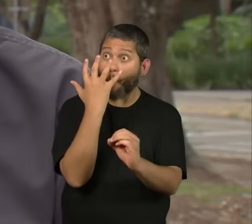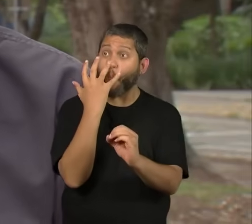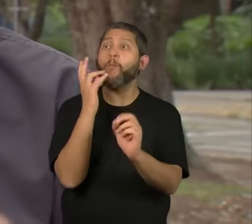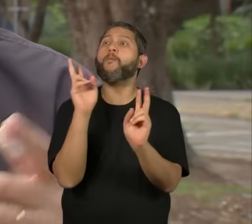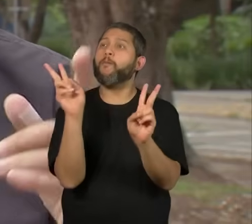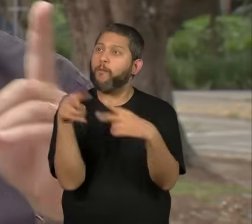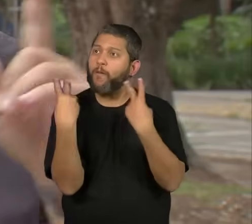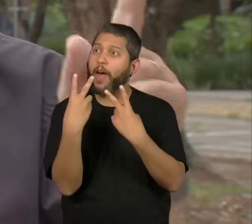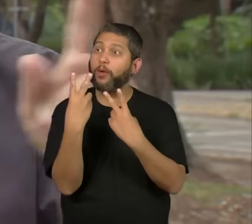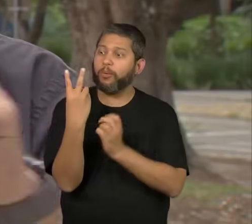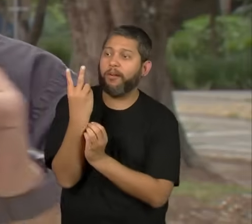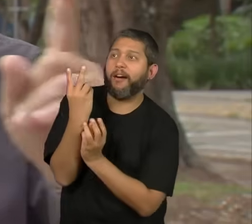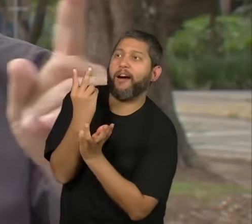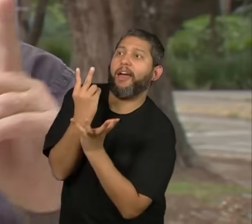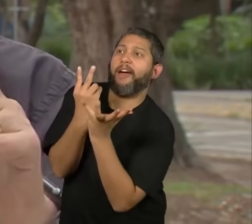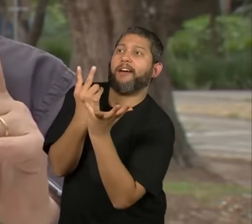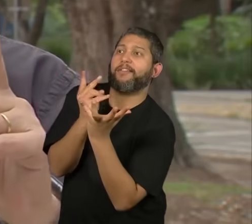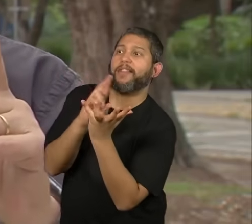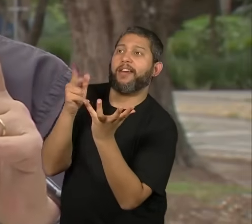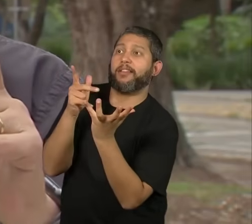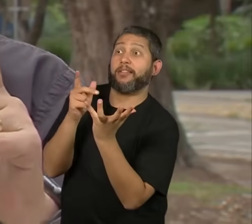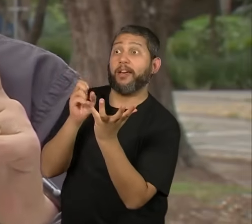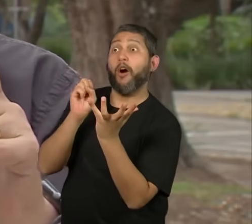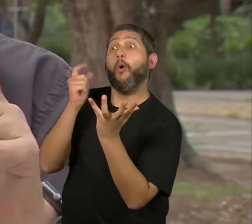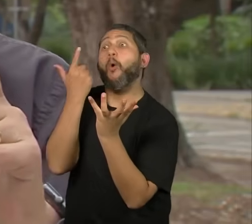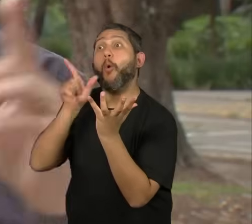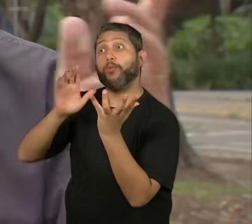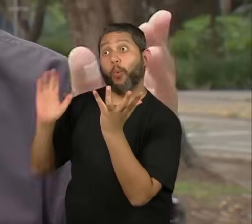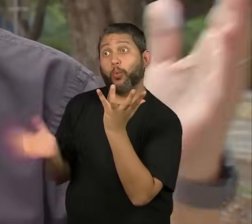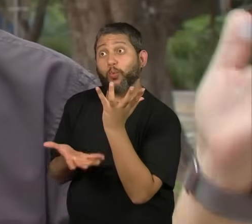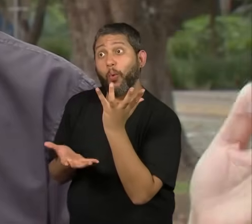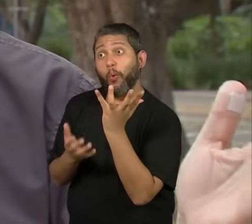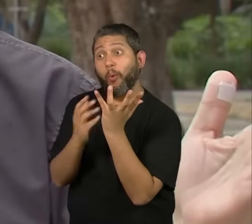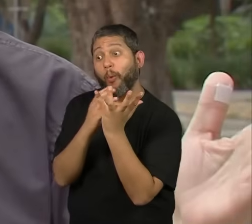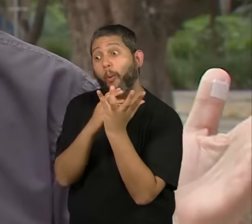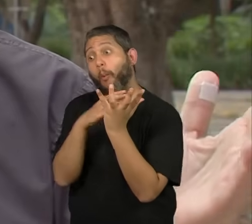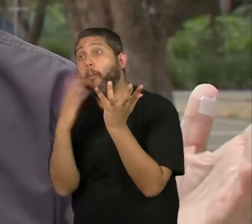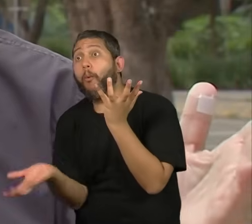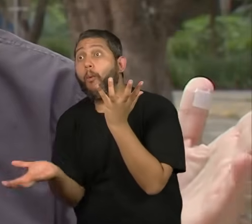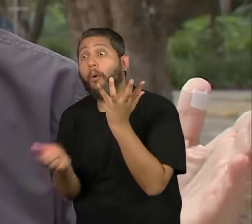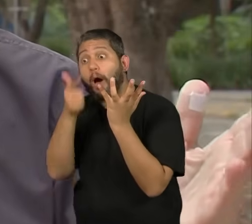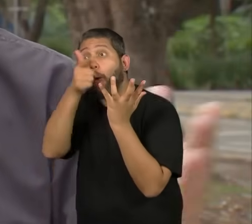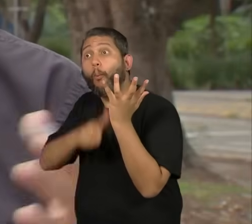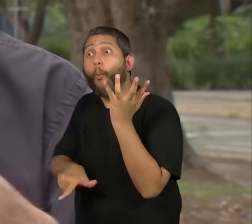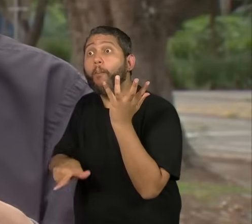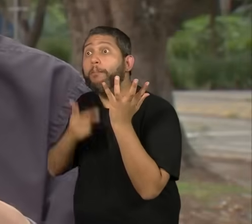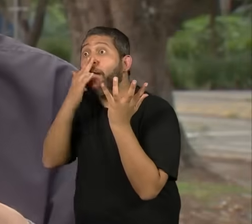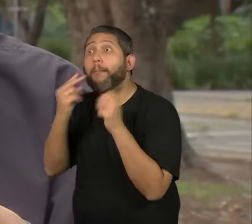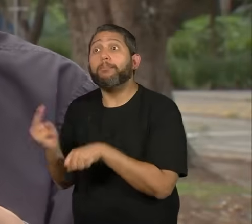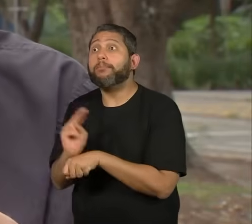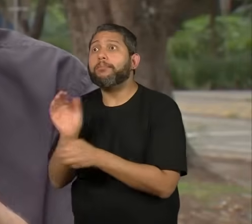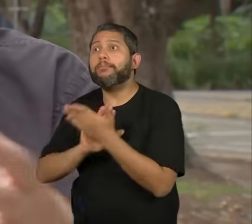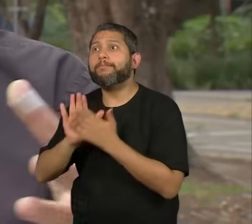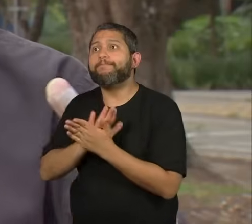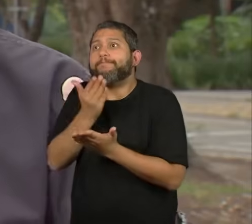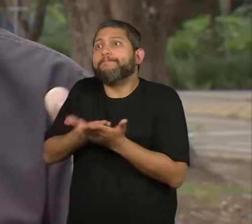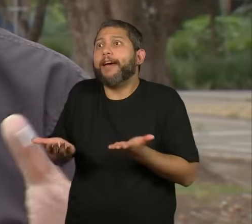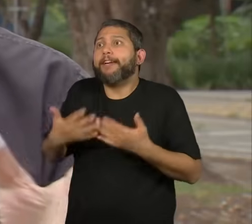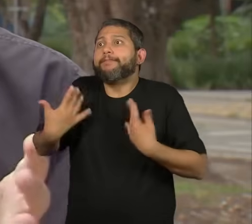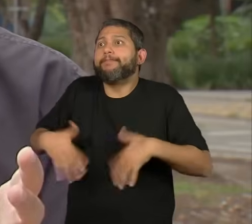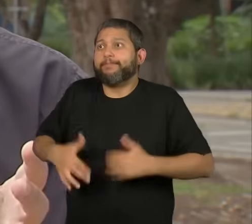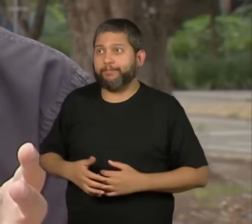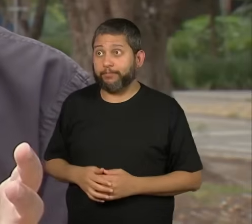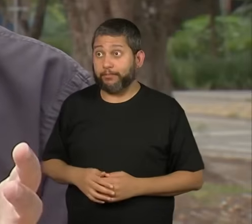aberta, mas não está otimizada para receber vento das laterais, porque ali tem quem proteja. Então, quanto mais árvores